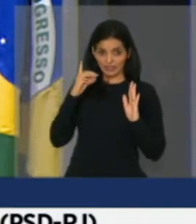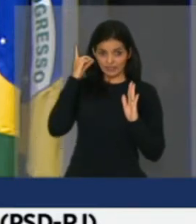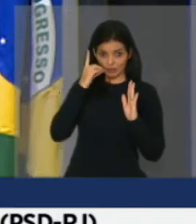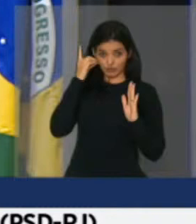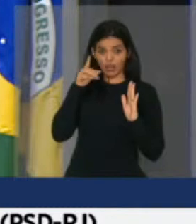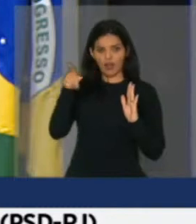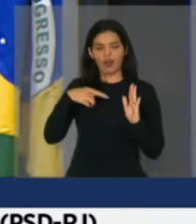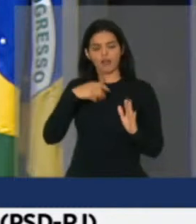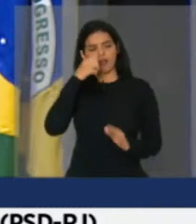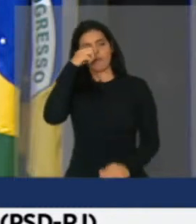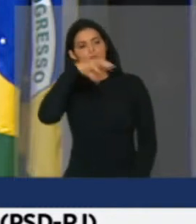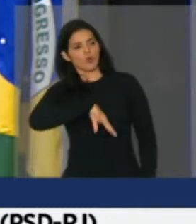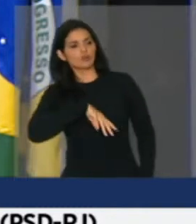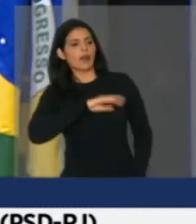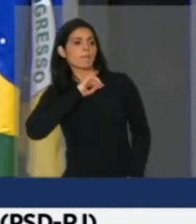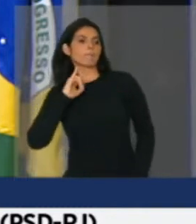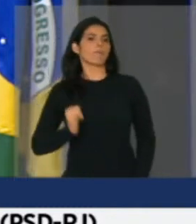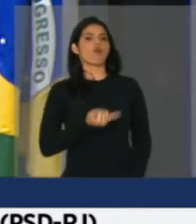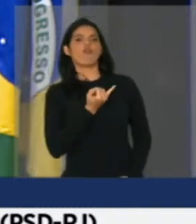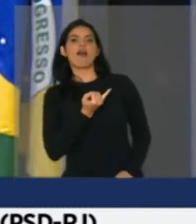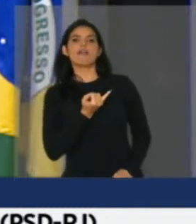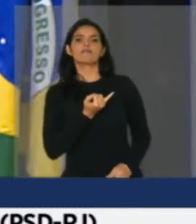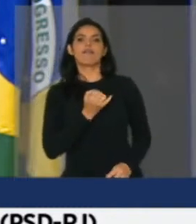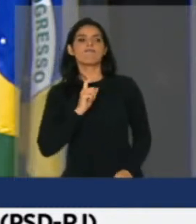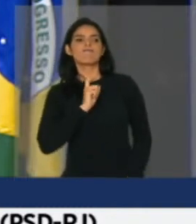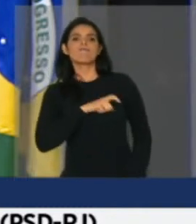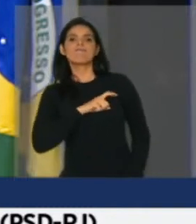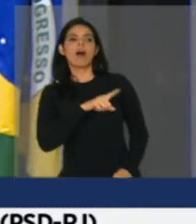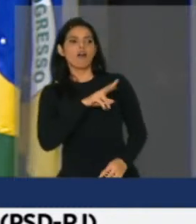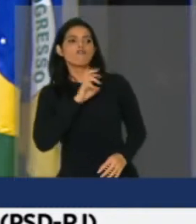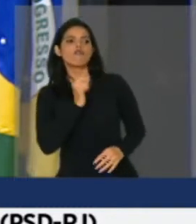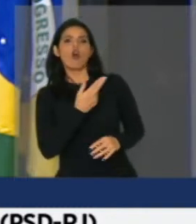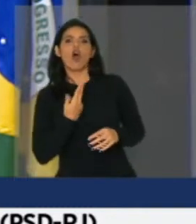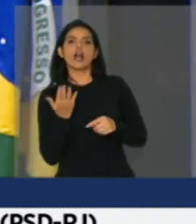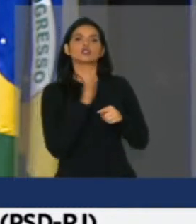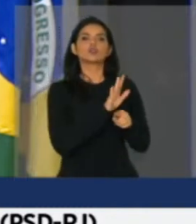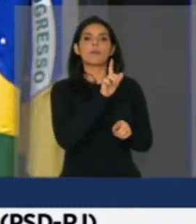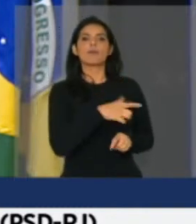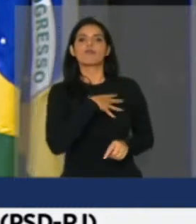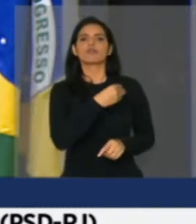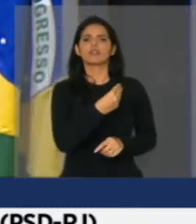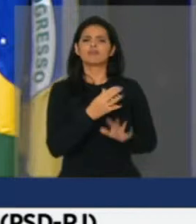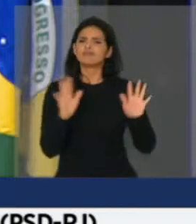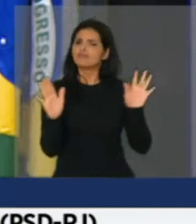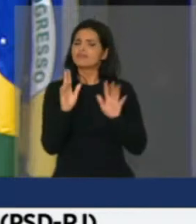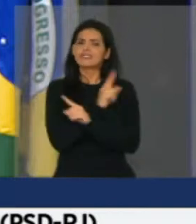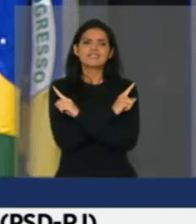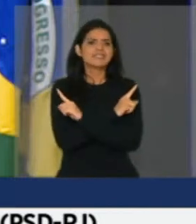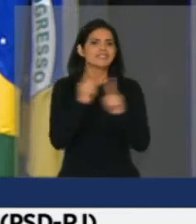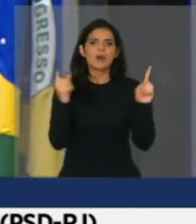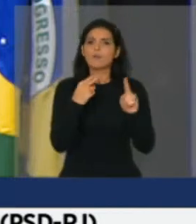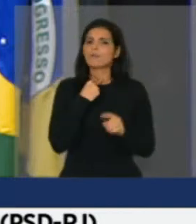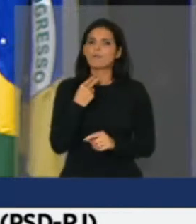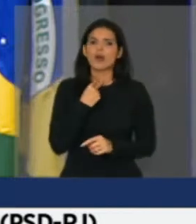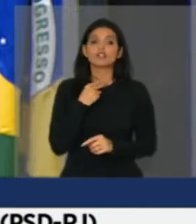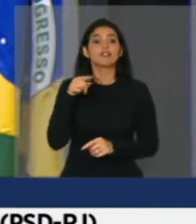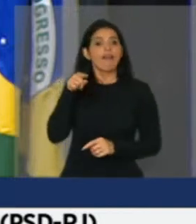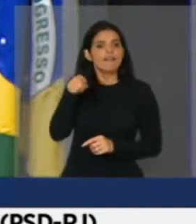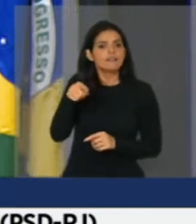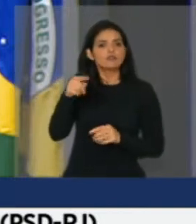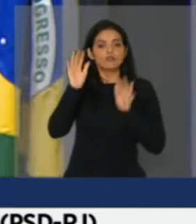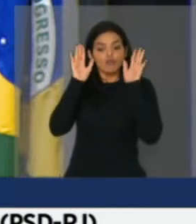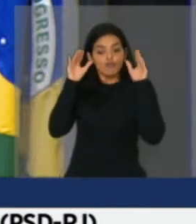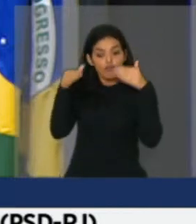o abuso de prerrogativa concedida aos membros do Congresso Nacional. É isso que está